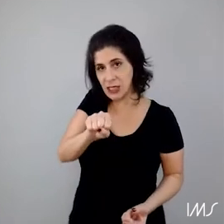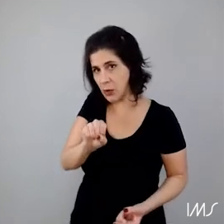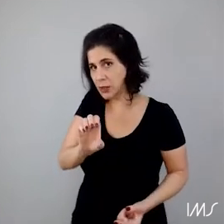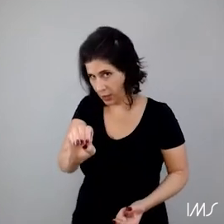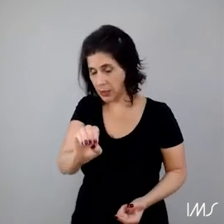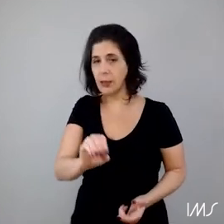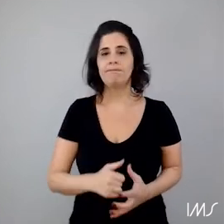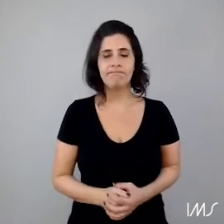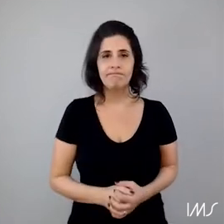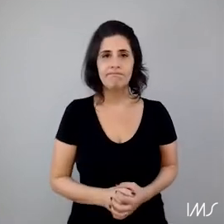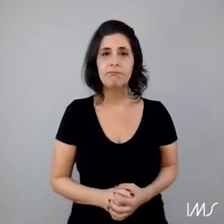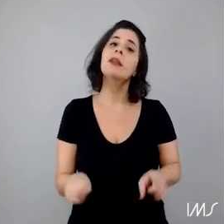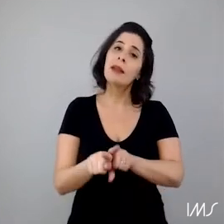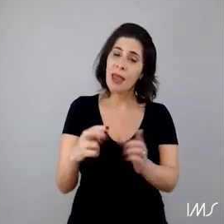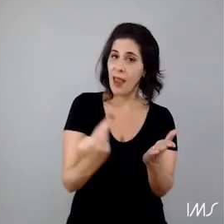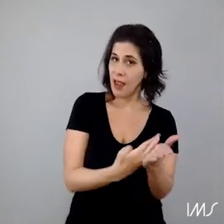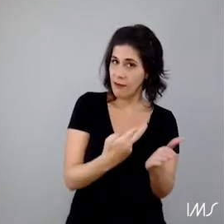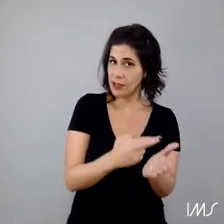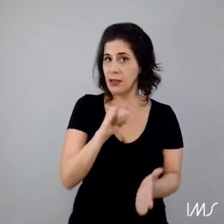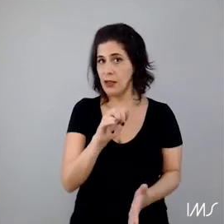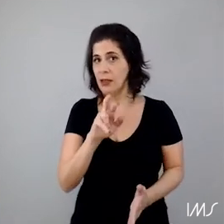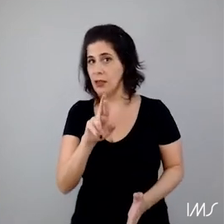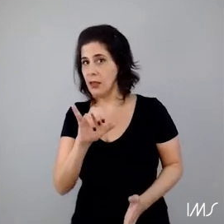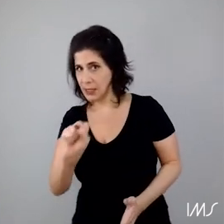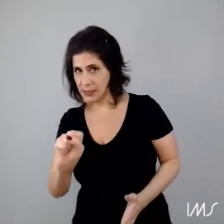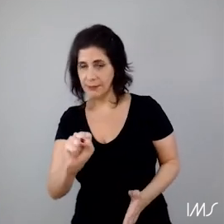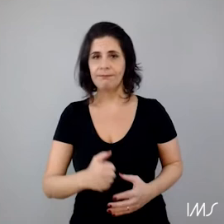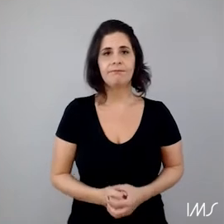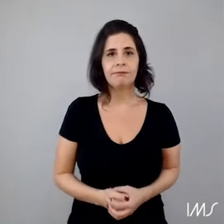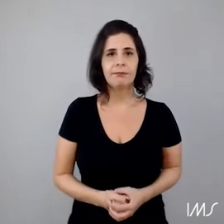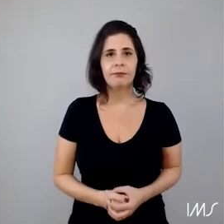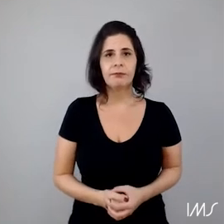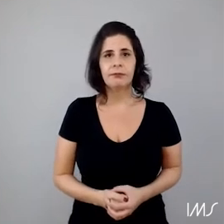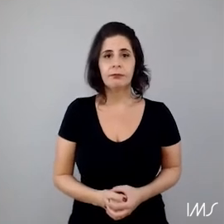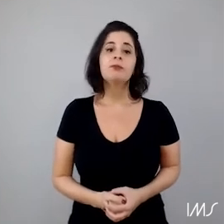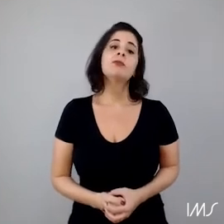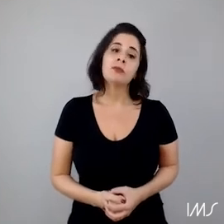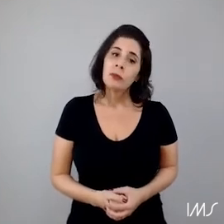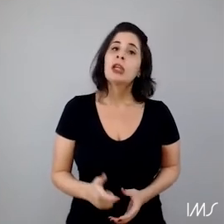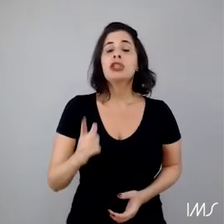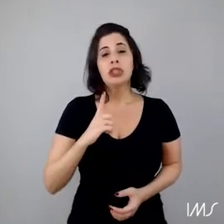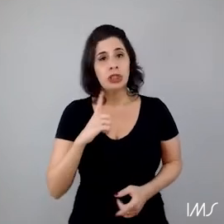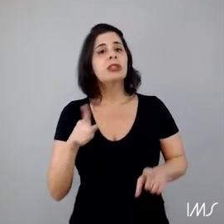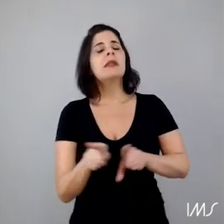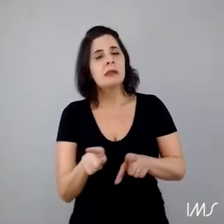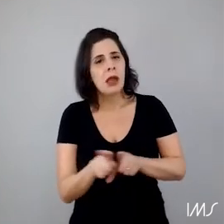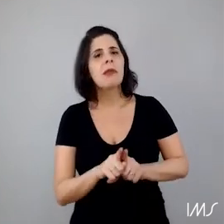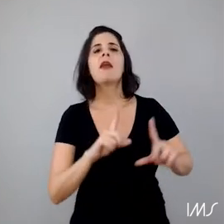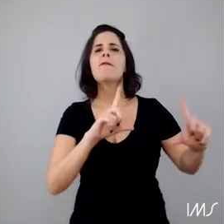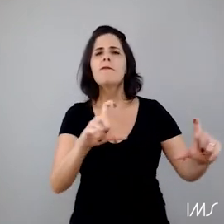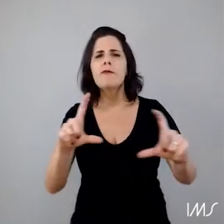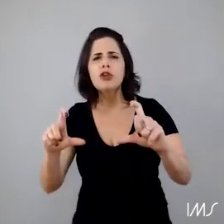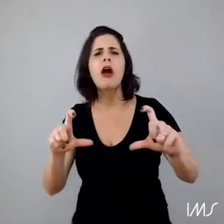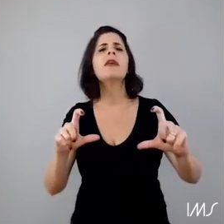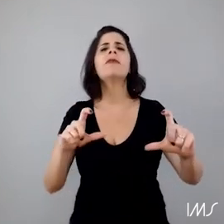80, assim como na revista Iris. Fotógrafos e imagens de diferentes geografias